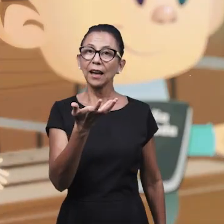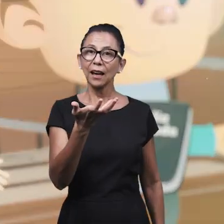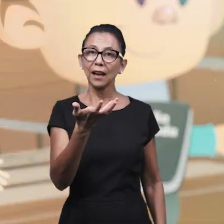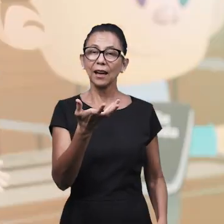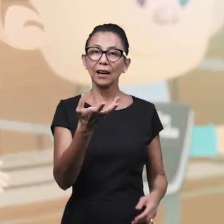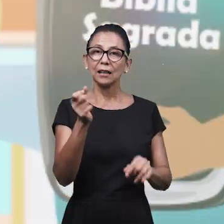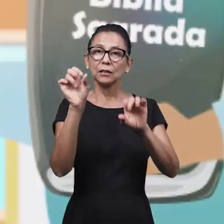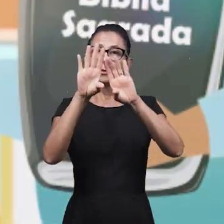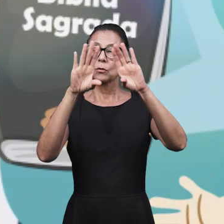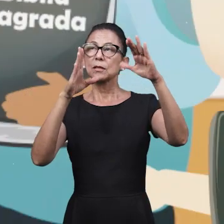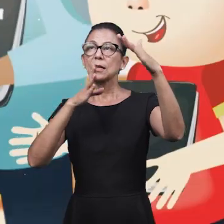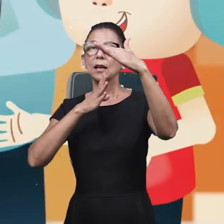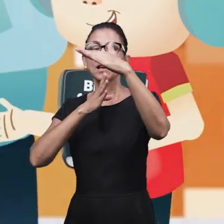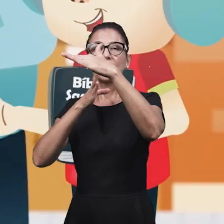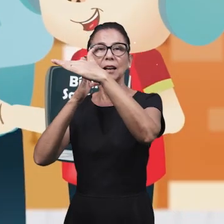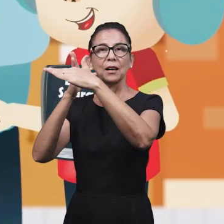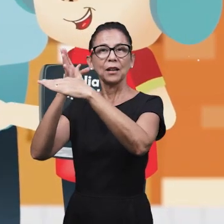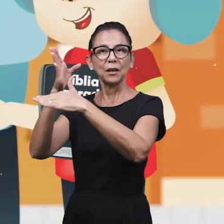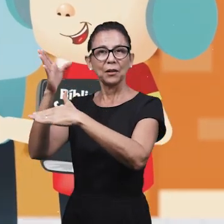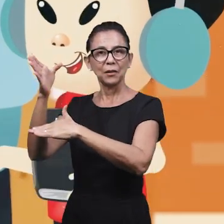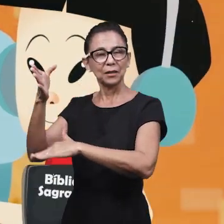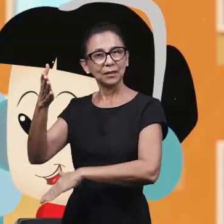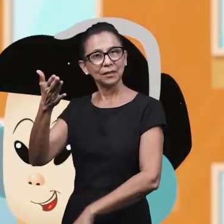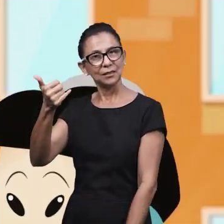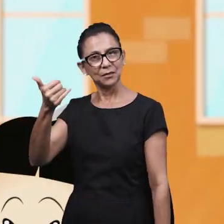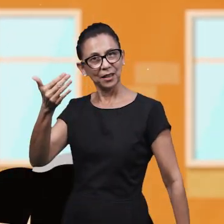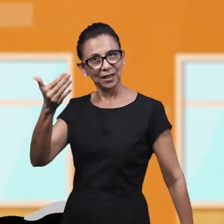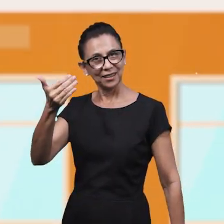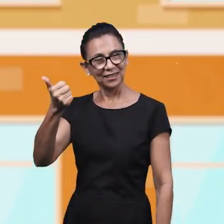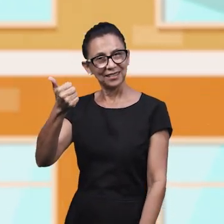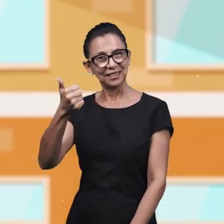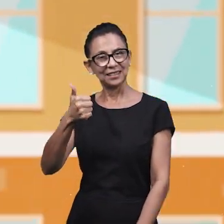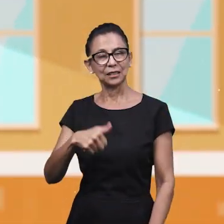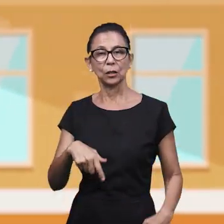Quem quer subir para o céu,